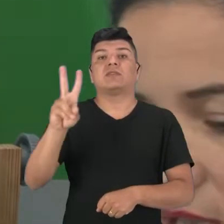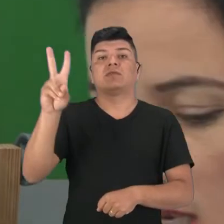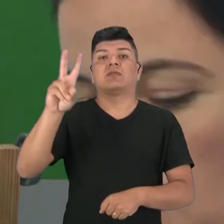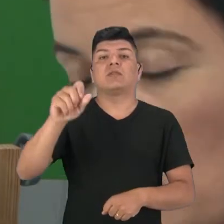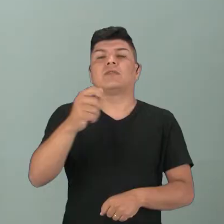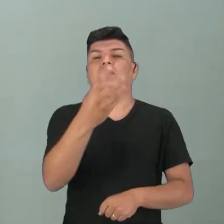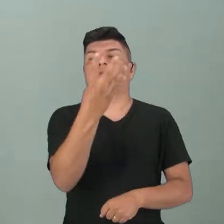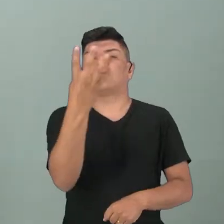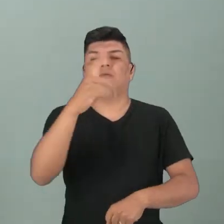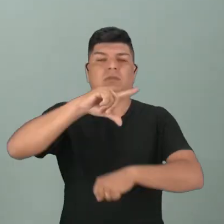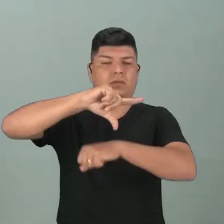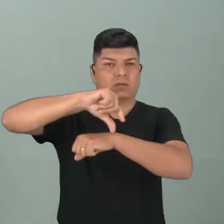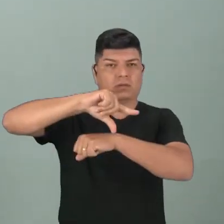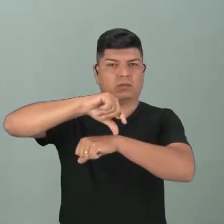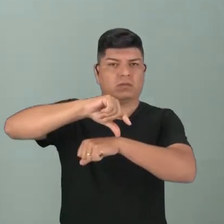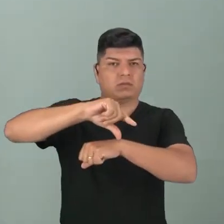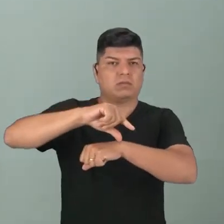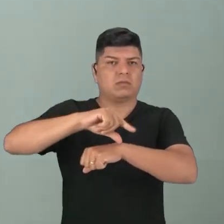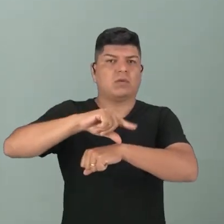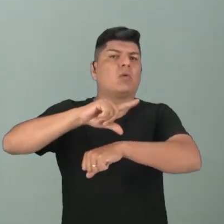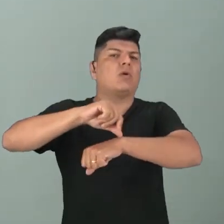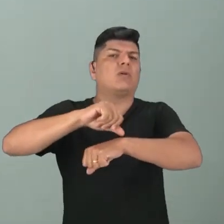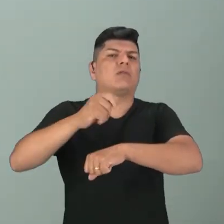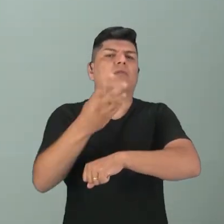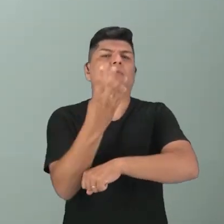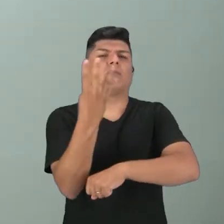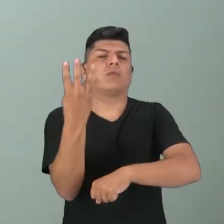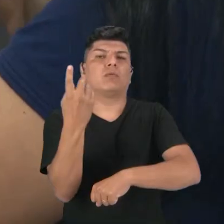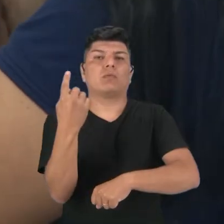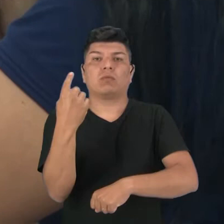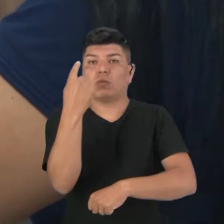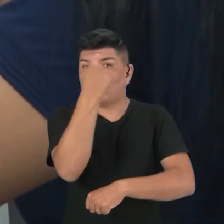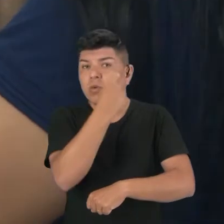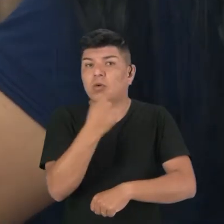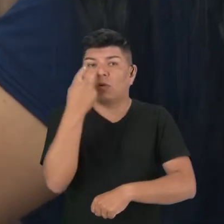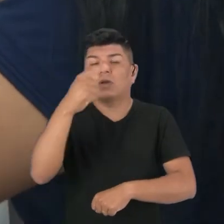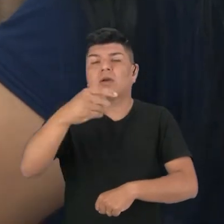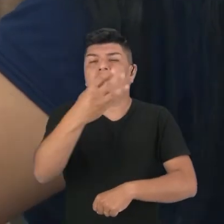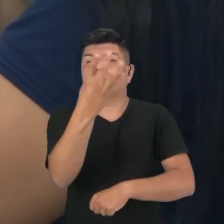horas? Lembra que 1 hora tem quantos minutos? É só você lembrar, 1 hora tem